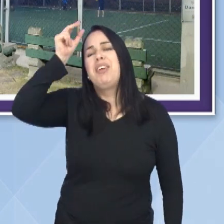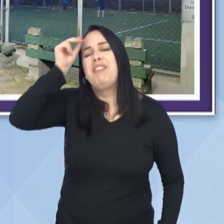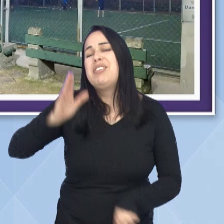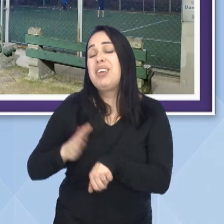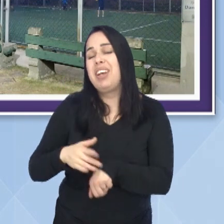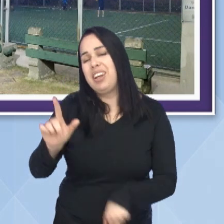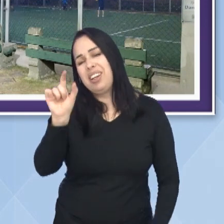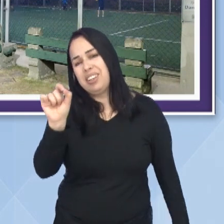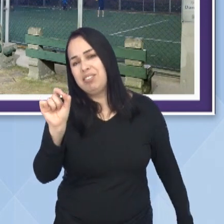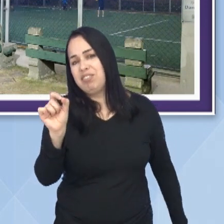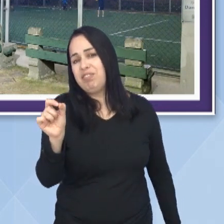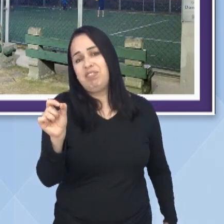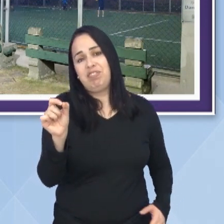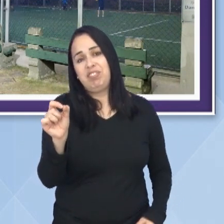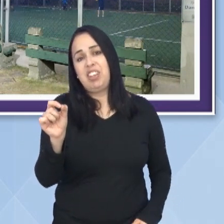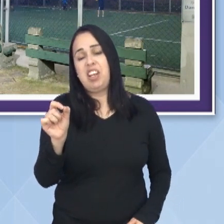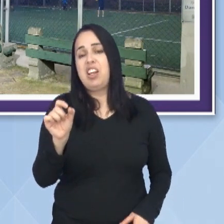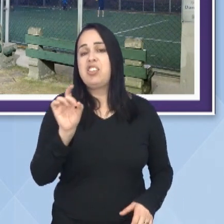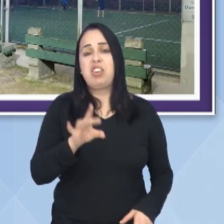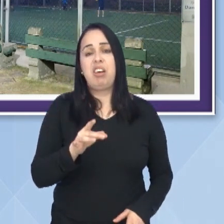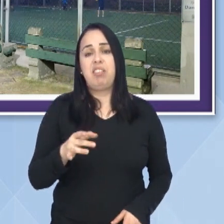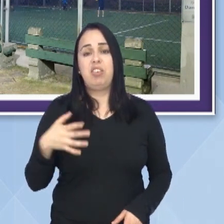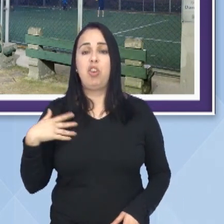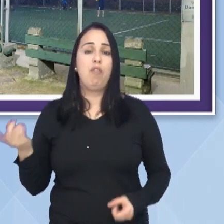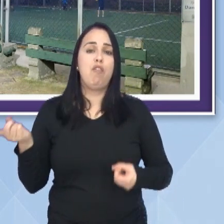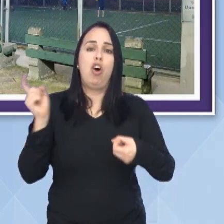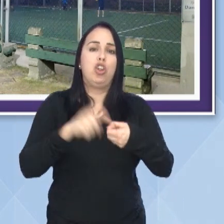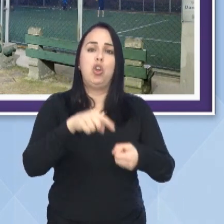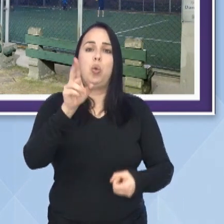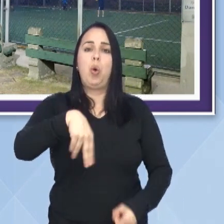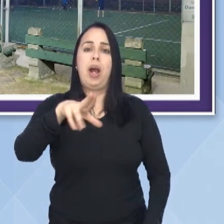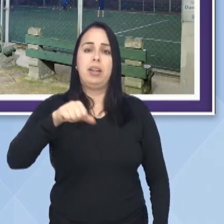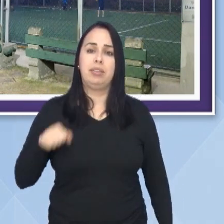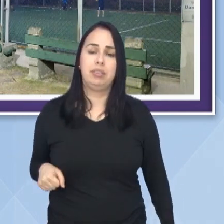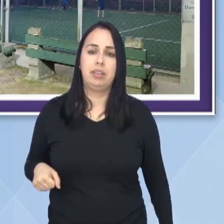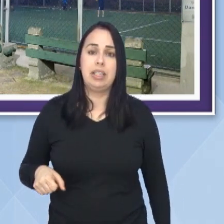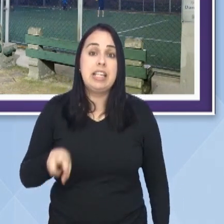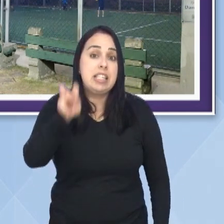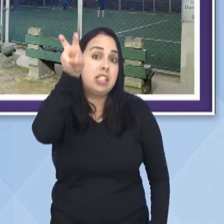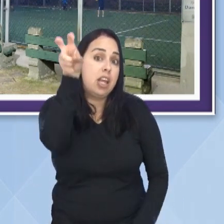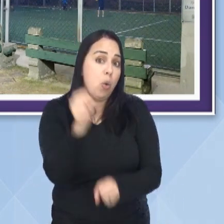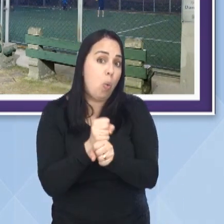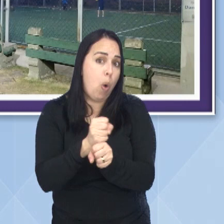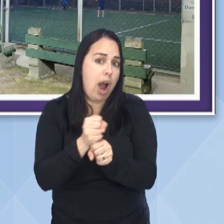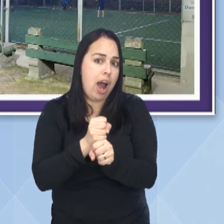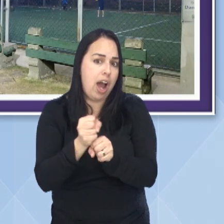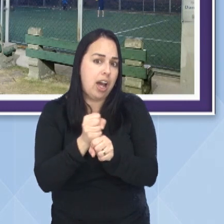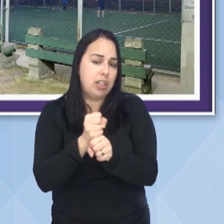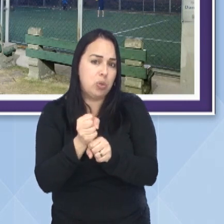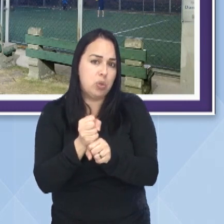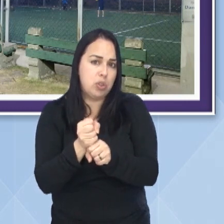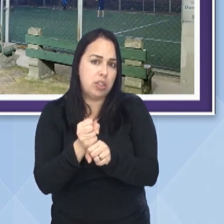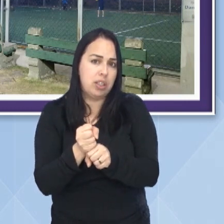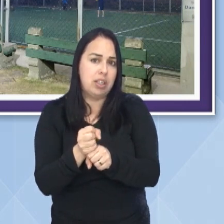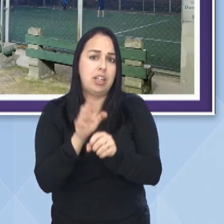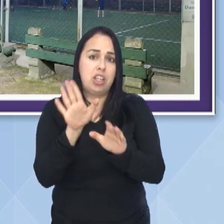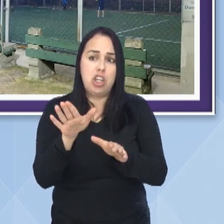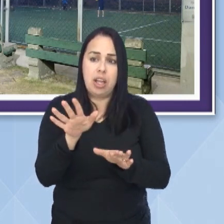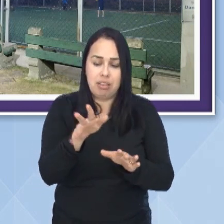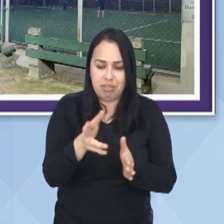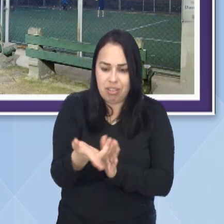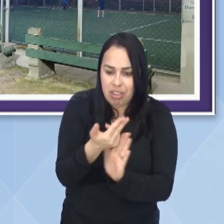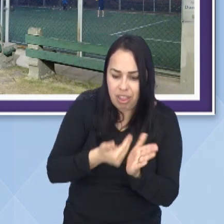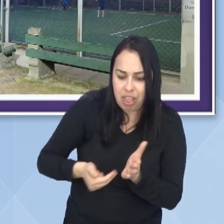fez? Simplesmente se retirou e nunca mais apareceu. Faz 5 anos que fizeram isso daí, essa marcação, e